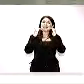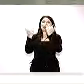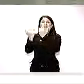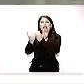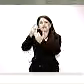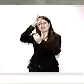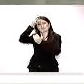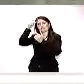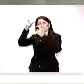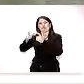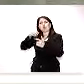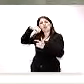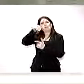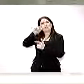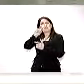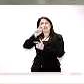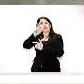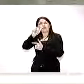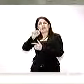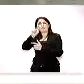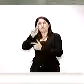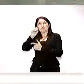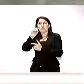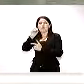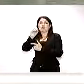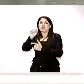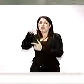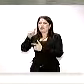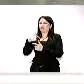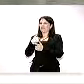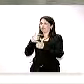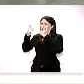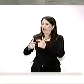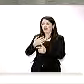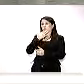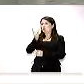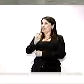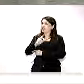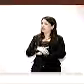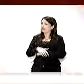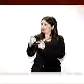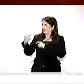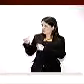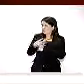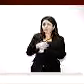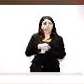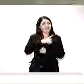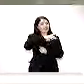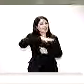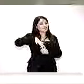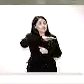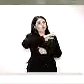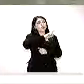sabia desse município viu 2013 eu não sei aonde fica é novo né região de Rio Preto é a região